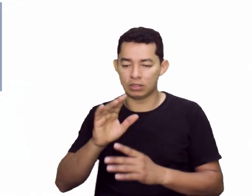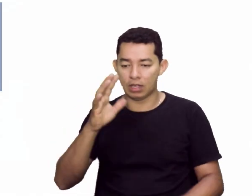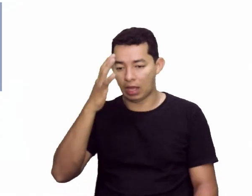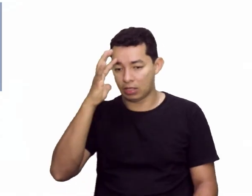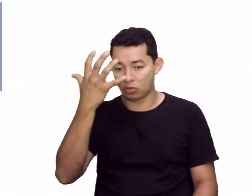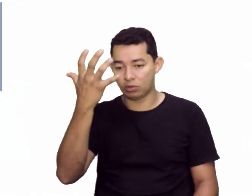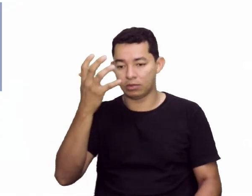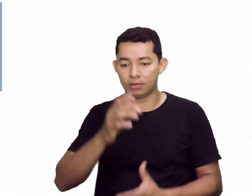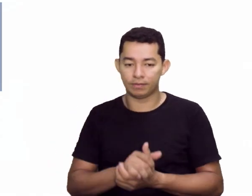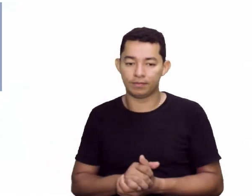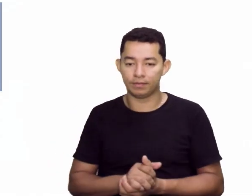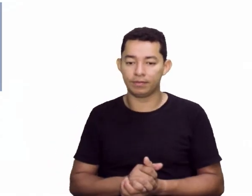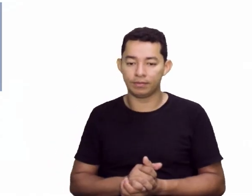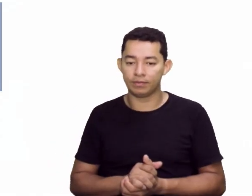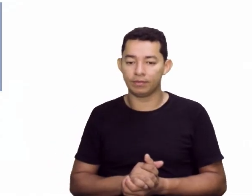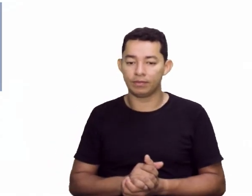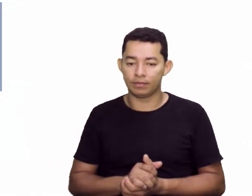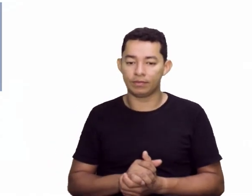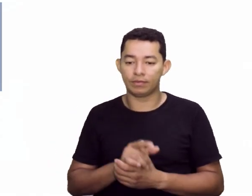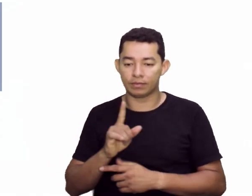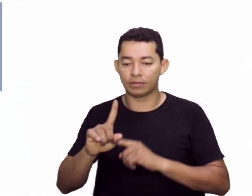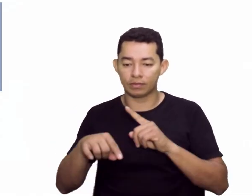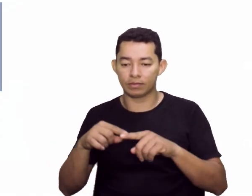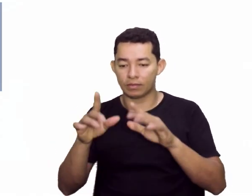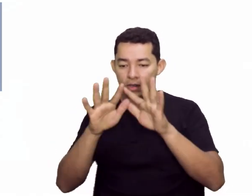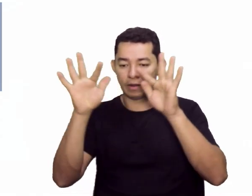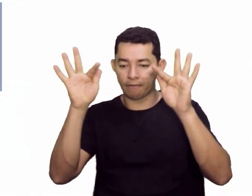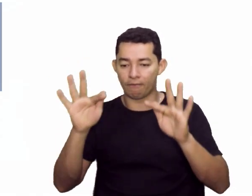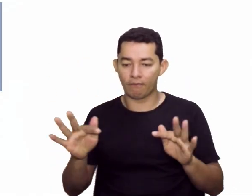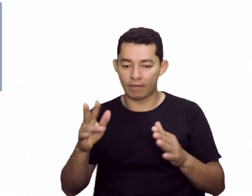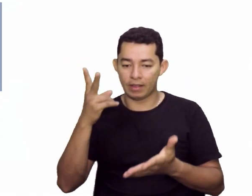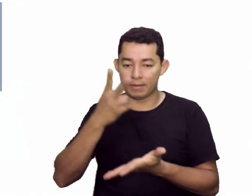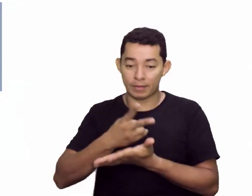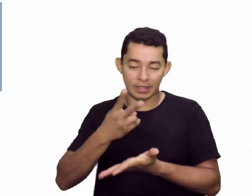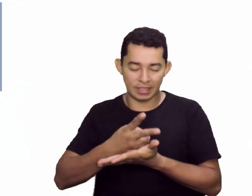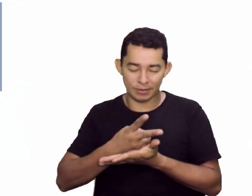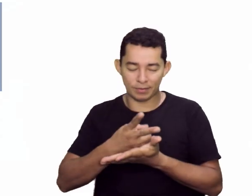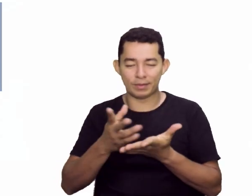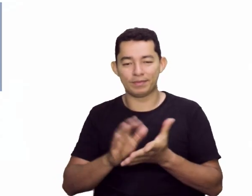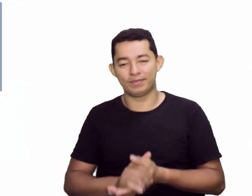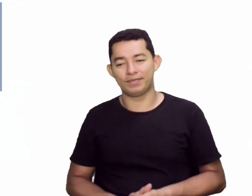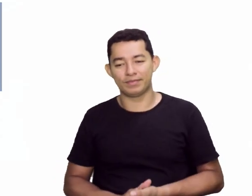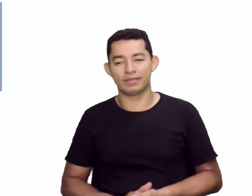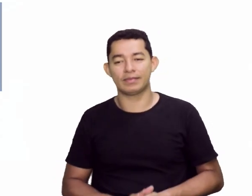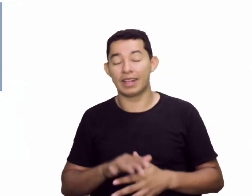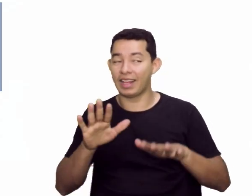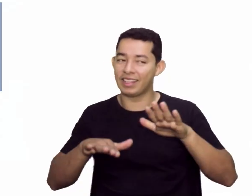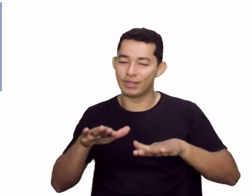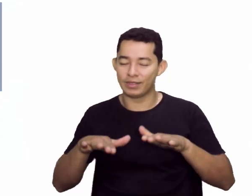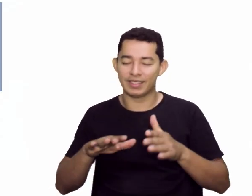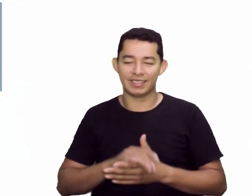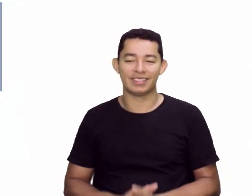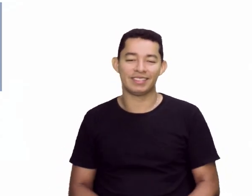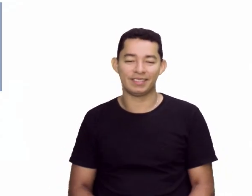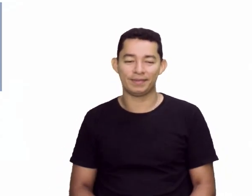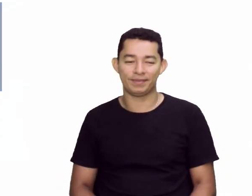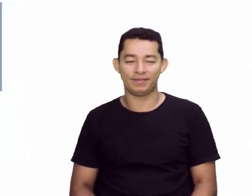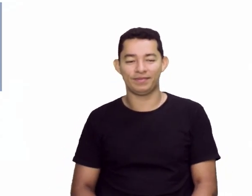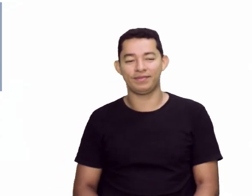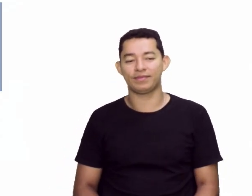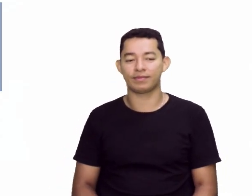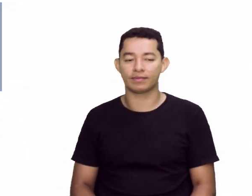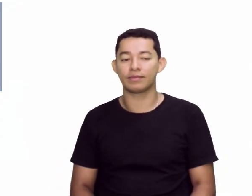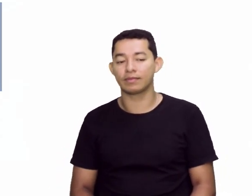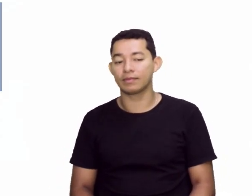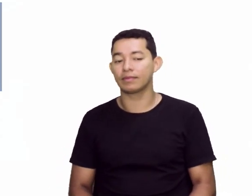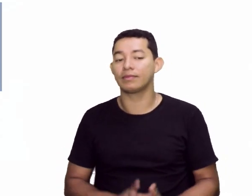e aí vem o desfecho que foram felizes para sempre, geralmente, né? Então a exposição, tá vendo ele aqui, começando